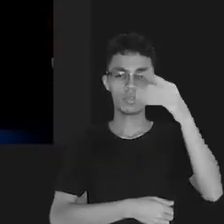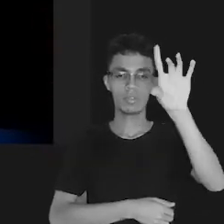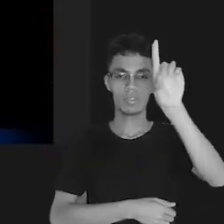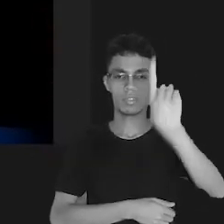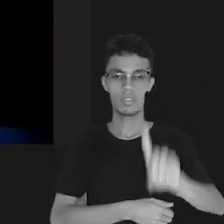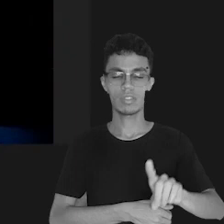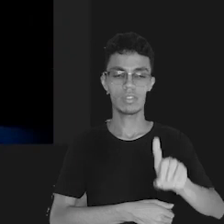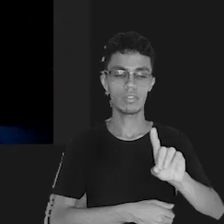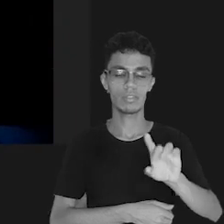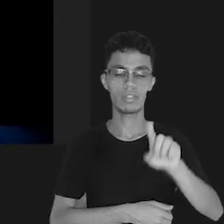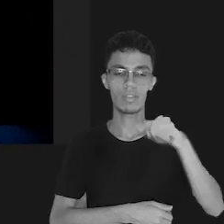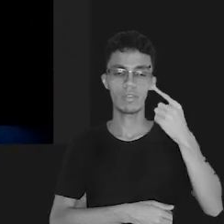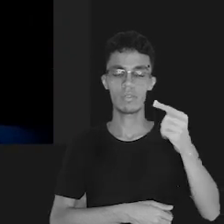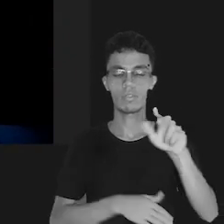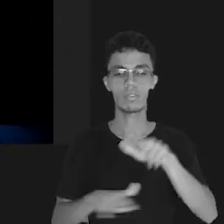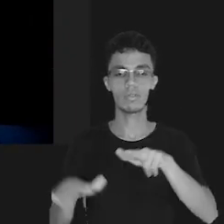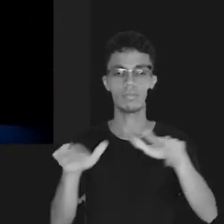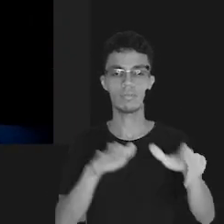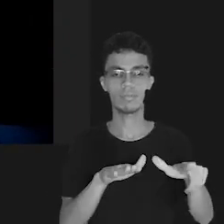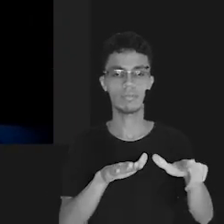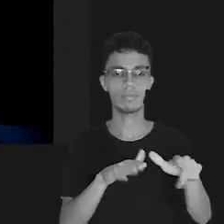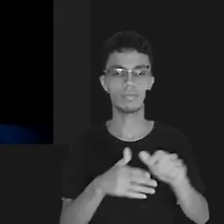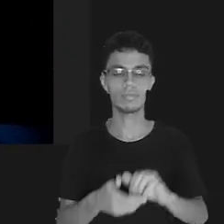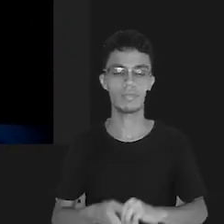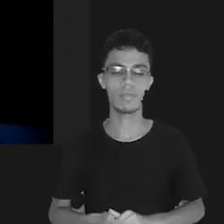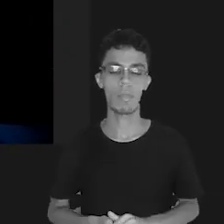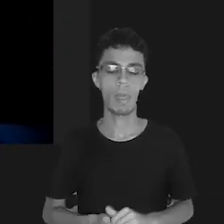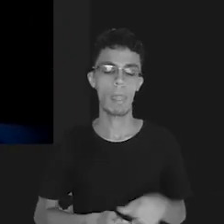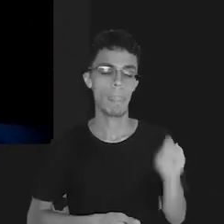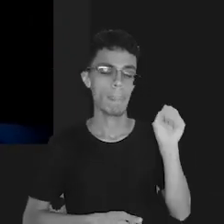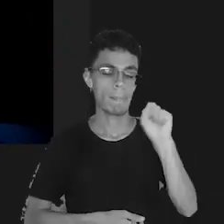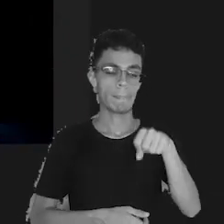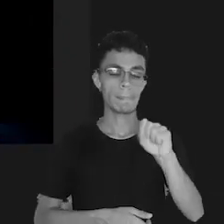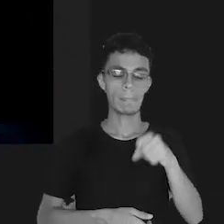e que vai ser a leitura da próxima semana. Sim.